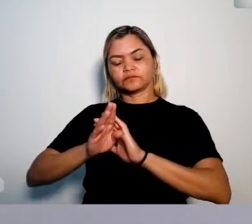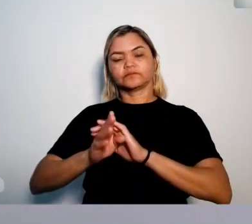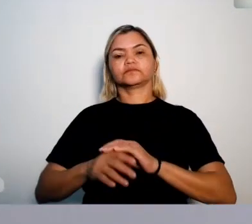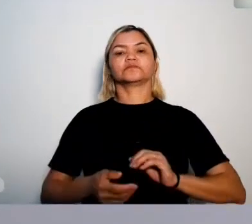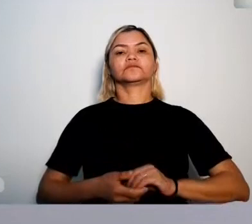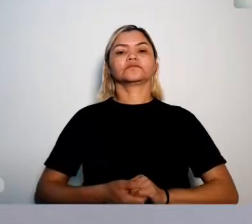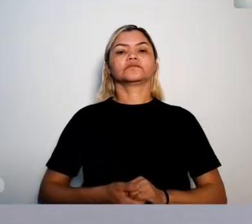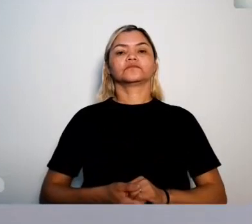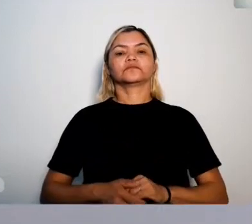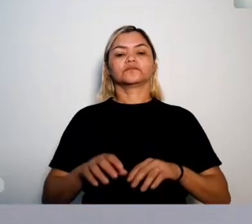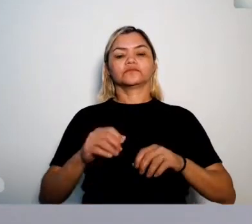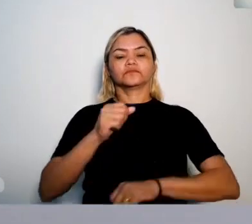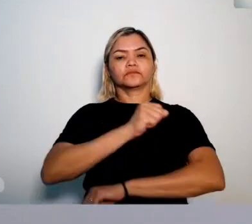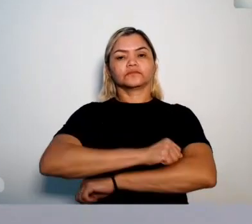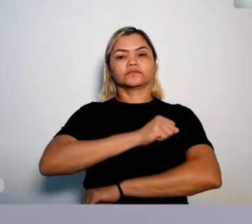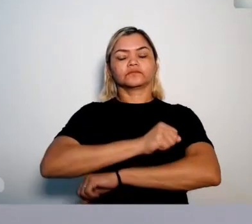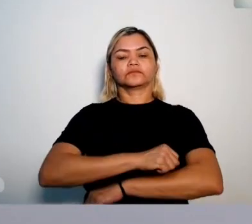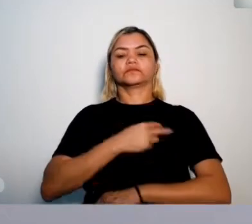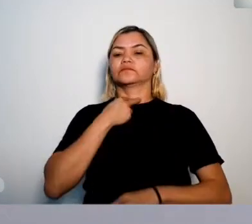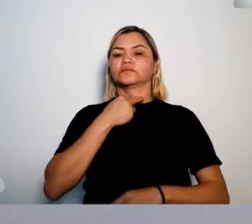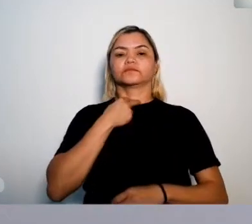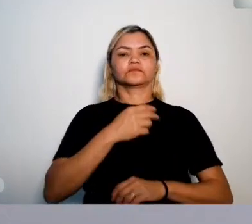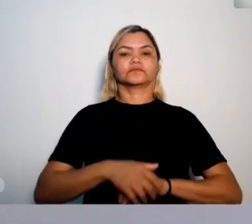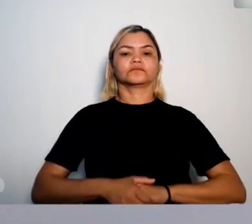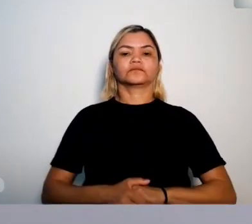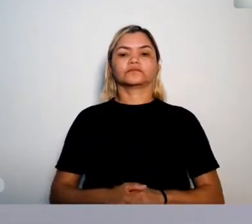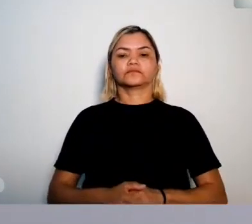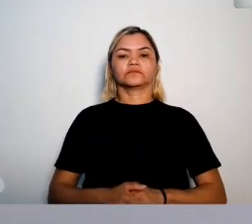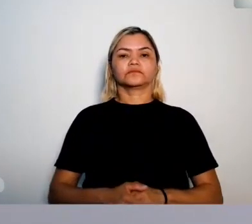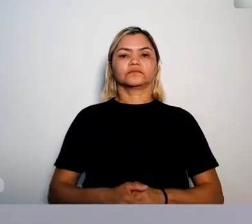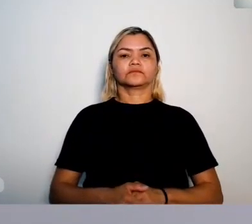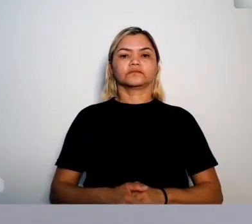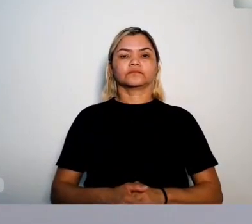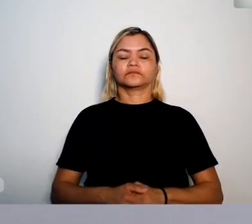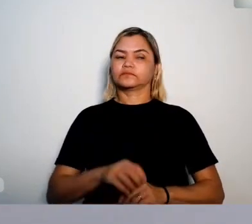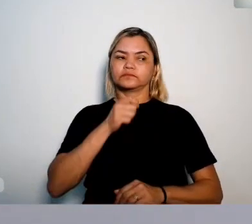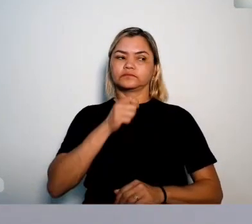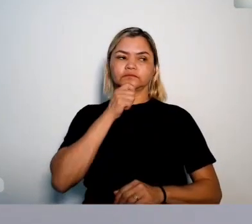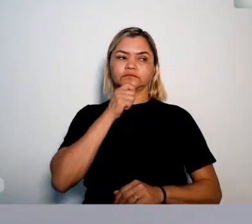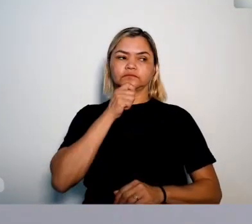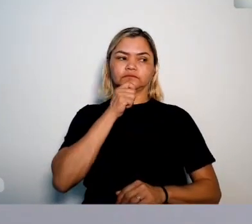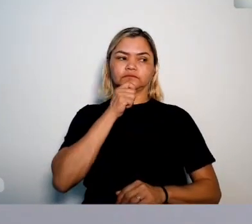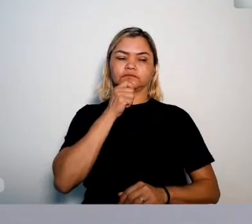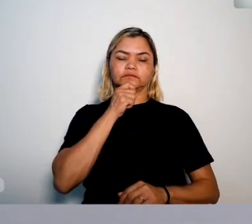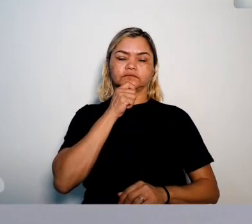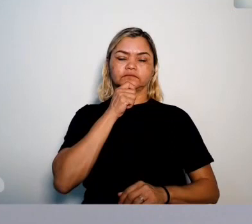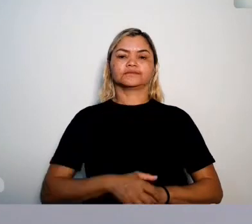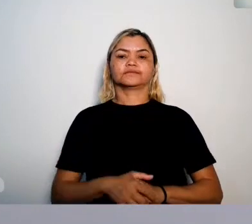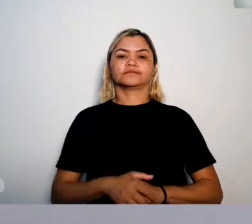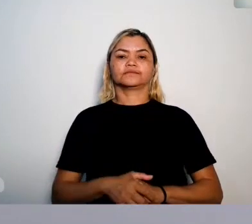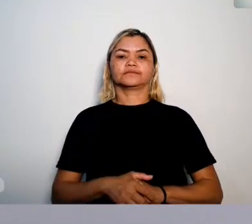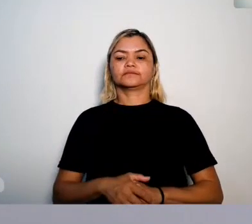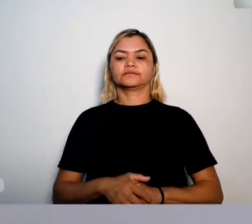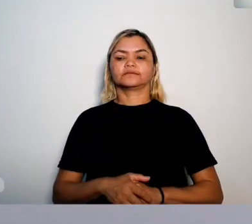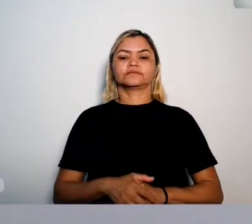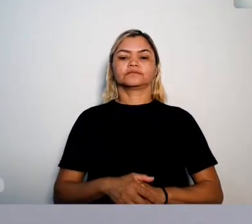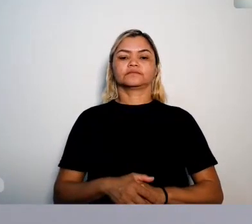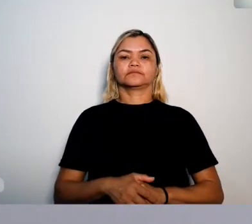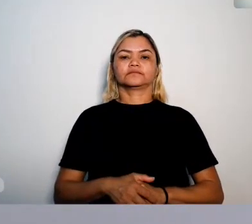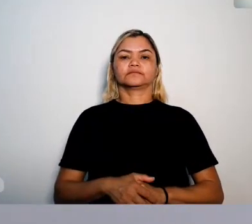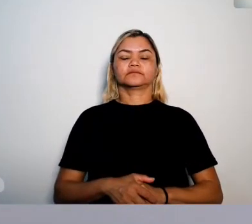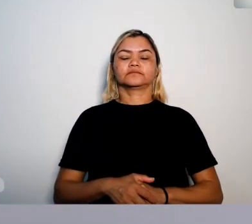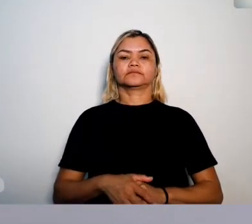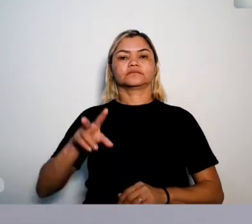bancada. Não, agora, não, vereador, inclusive foi concedido ao vereador